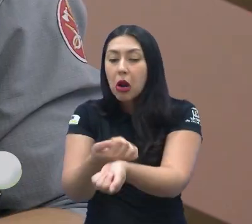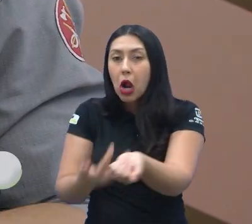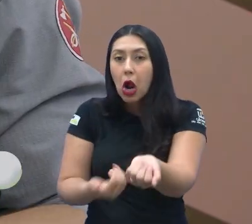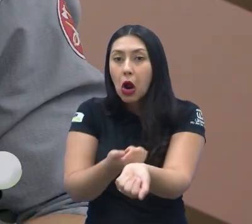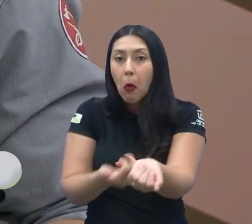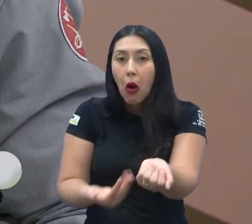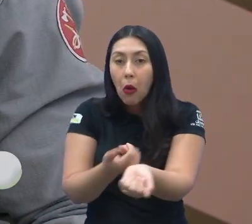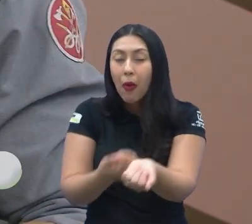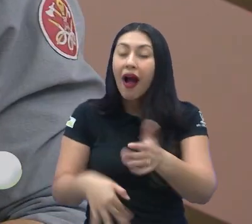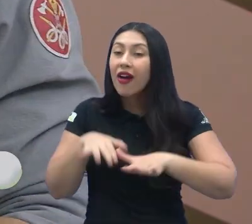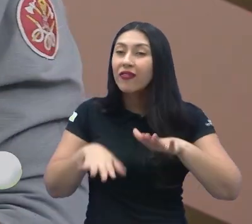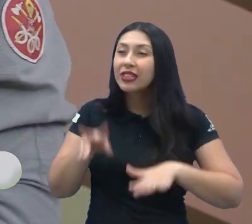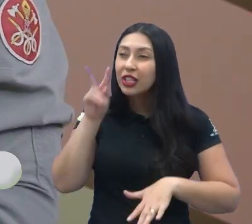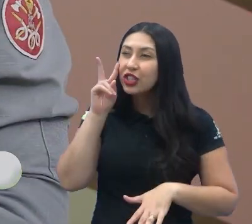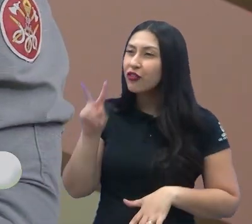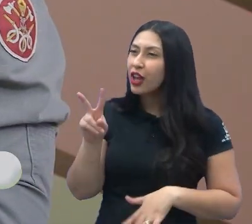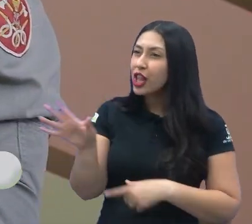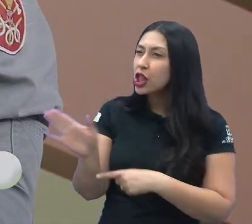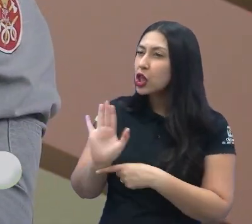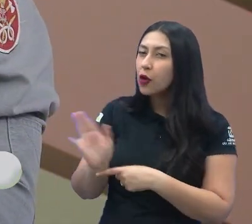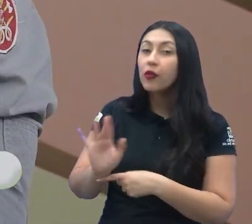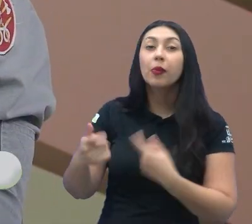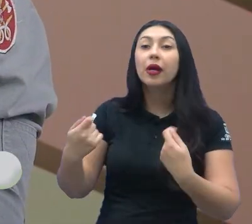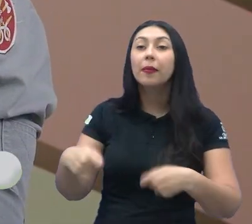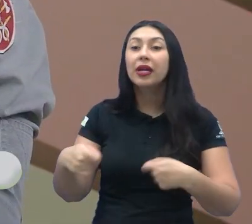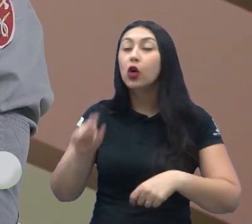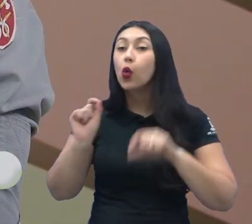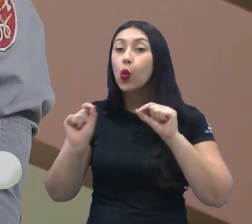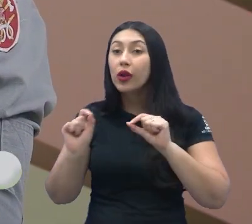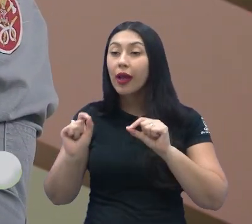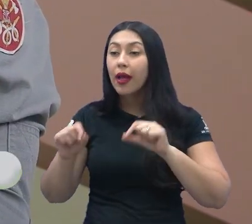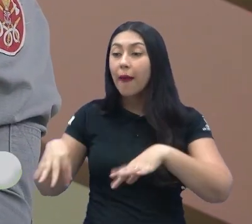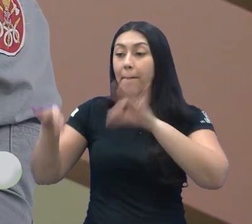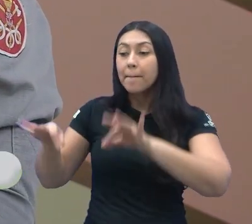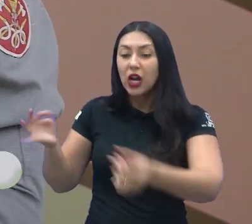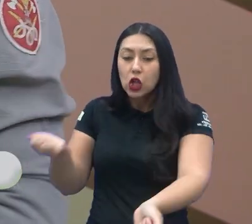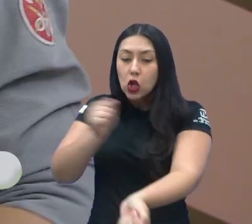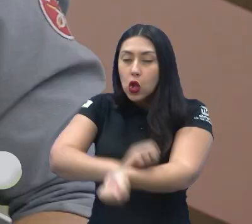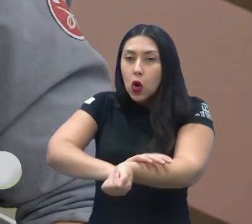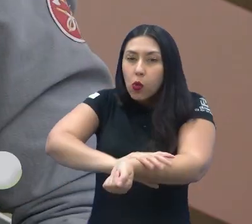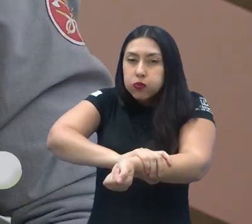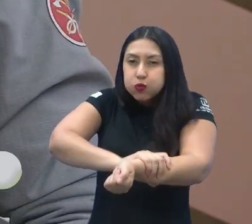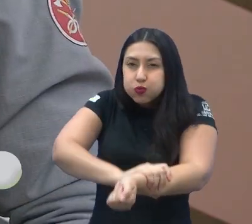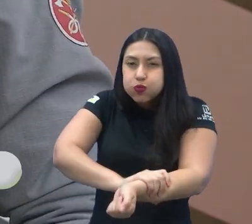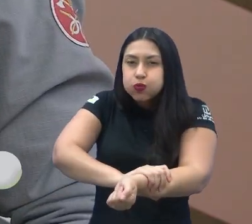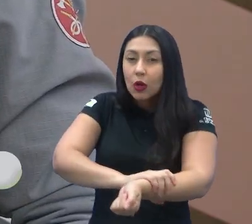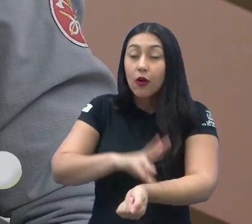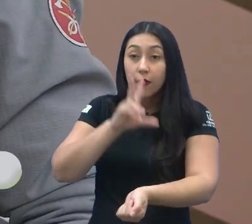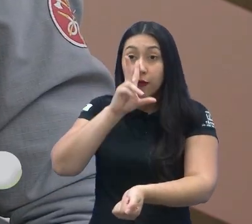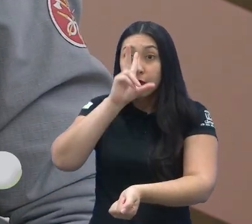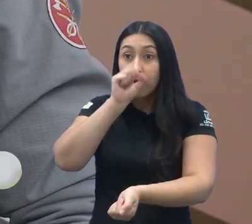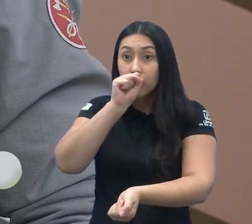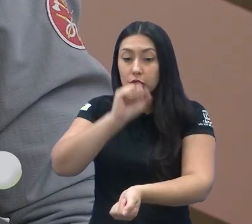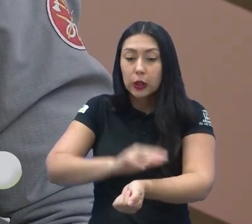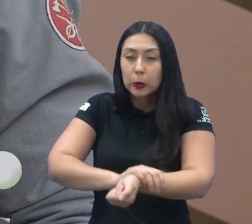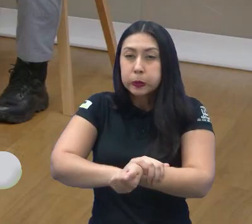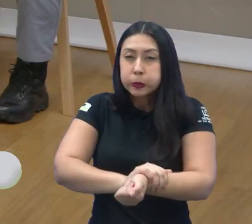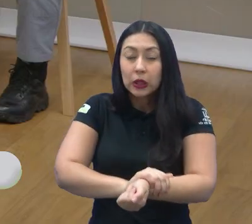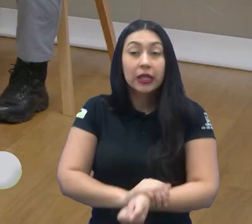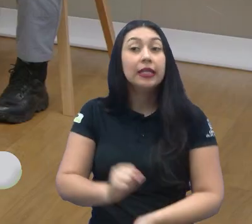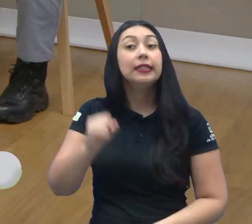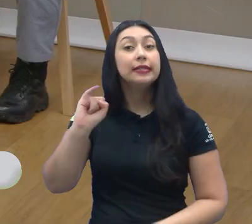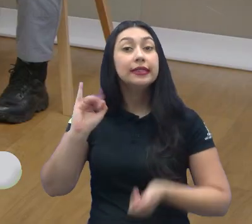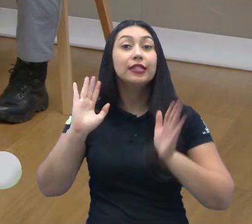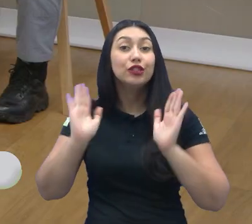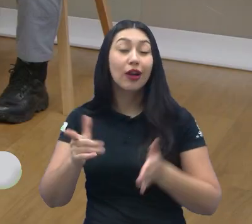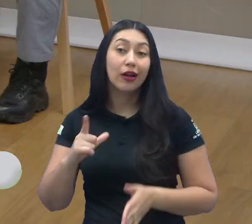vê em filmes, assim, que a pessoa coloca um pano, contém e fica fazendo pressão. E se você já tiver esse material que